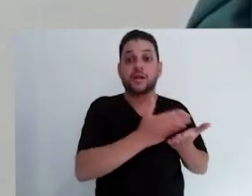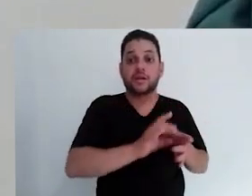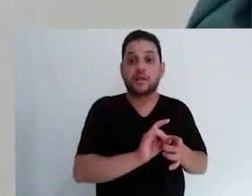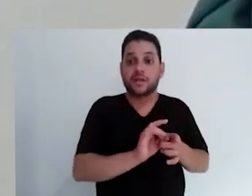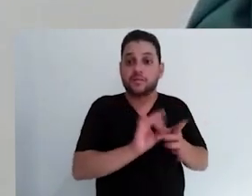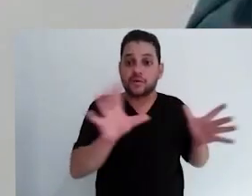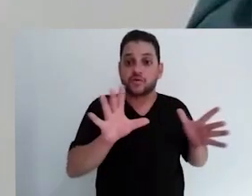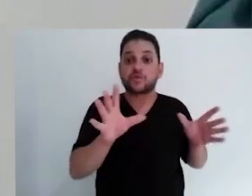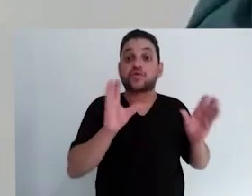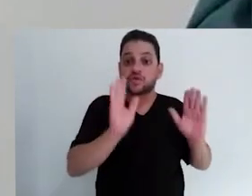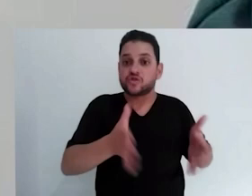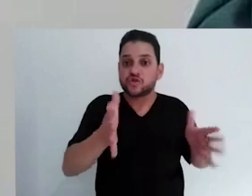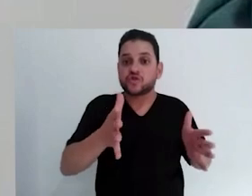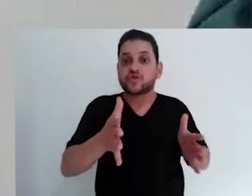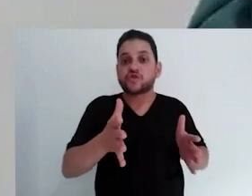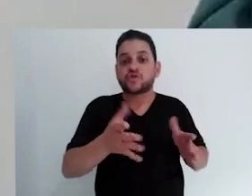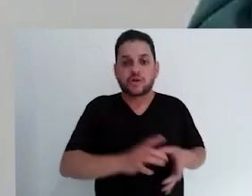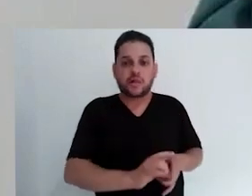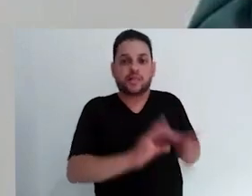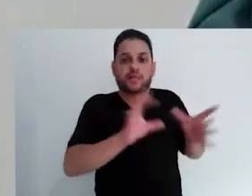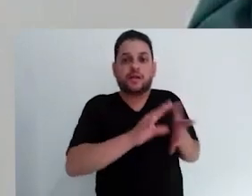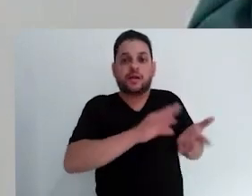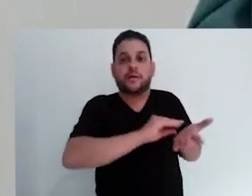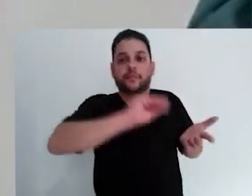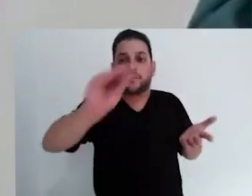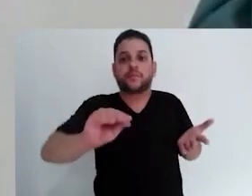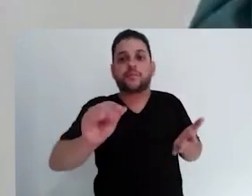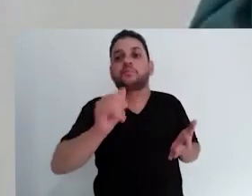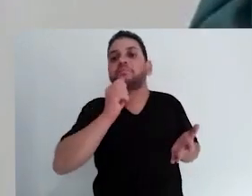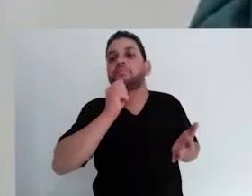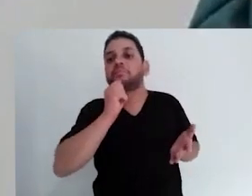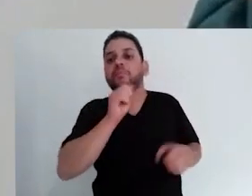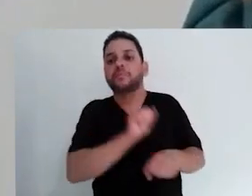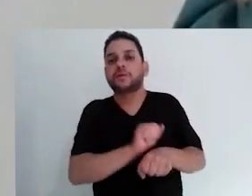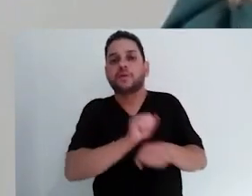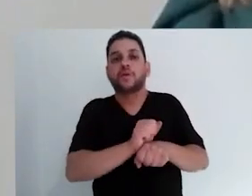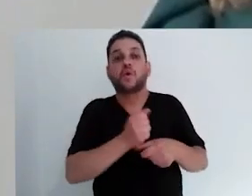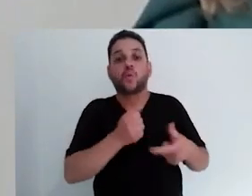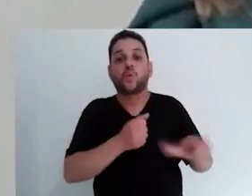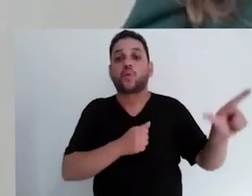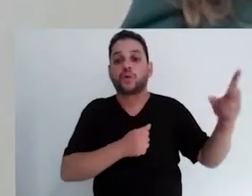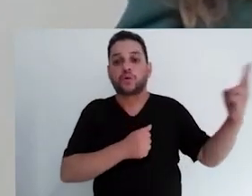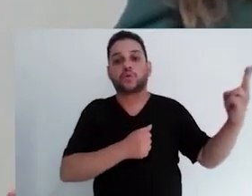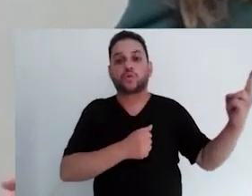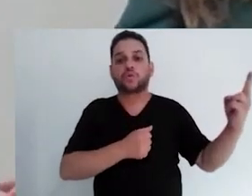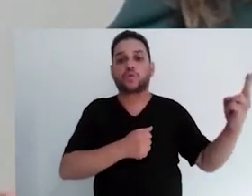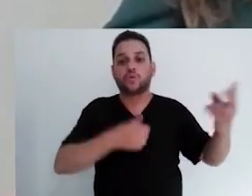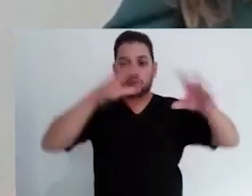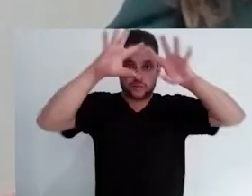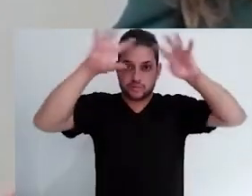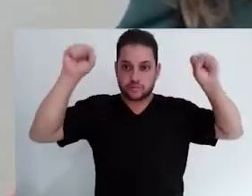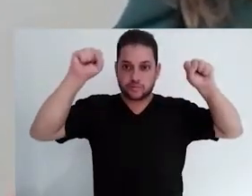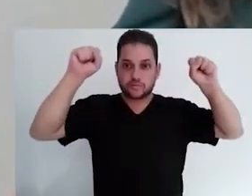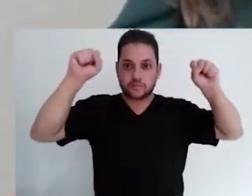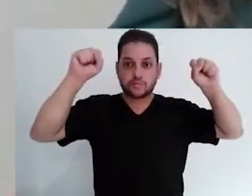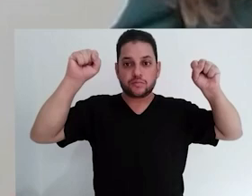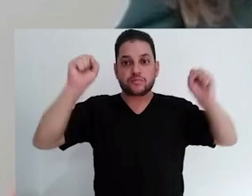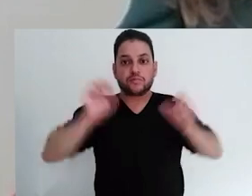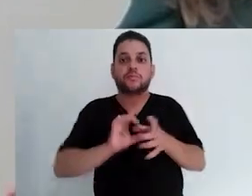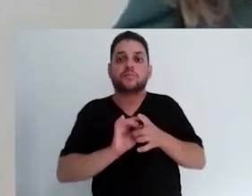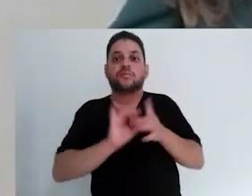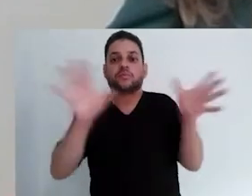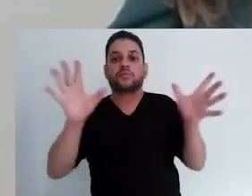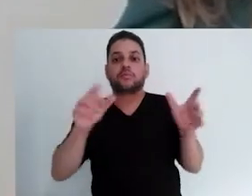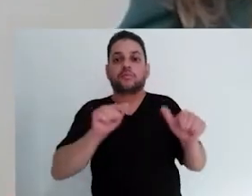para os núcleos, e outras 2 servidoras estão cedidas para o tribunal. Esses 31 servidores em atividade